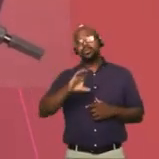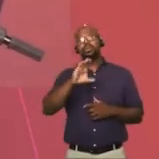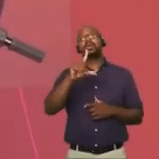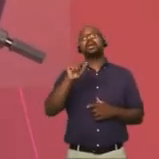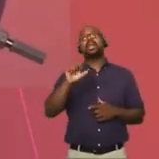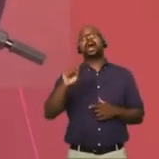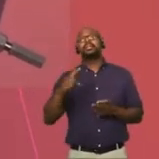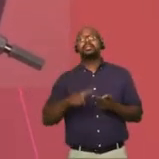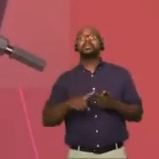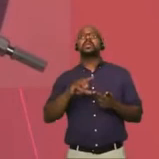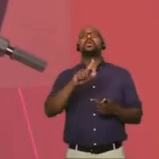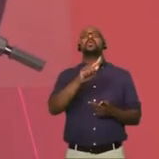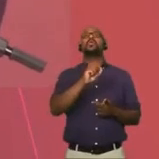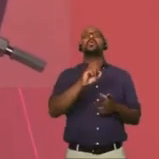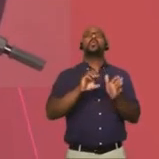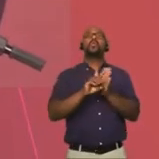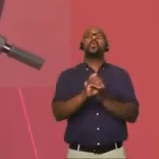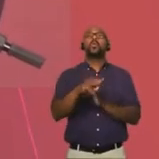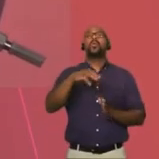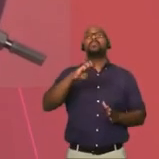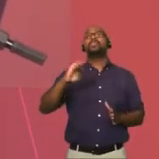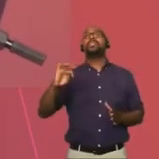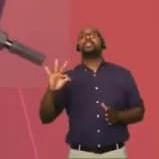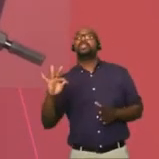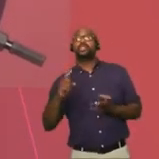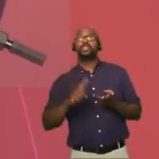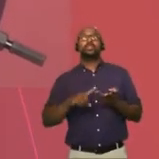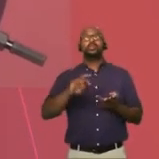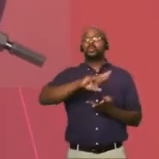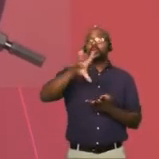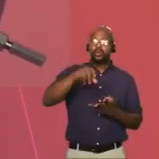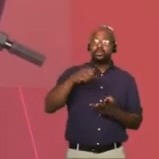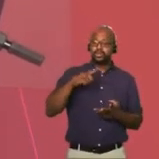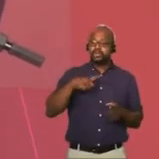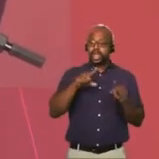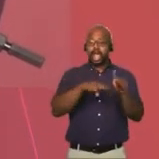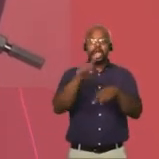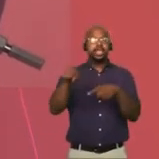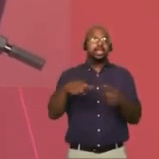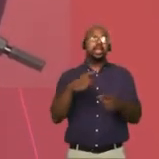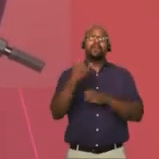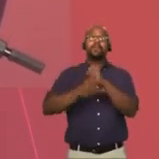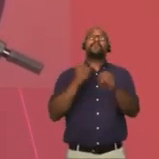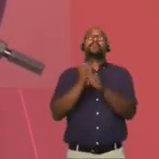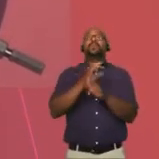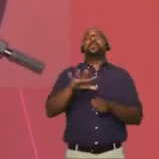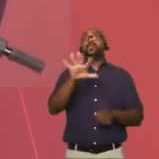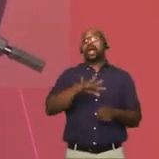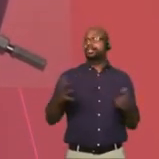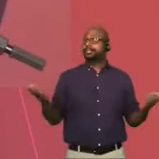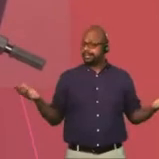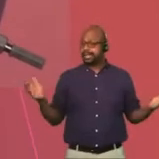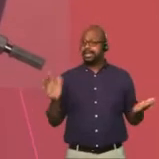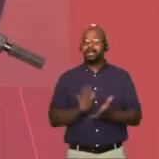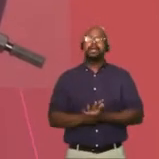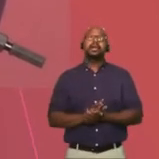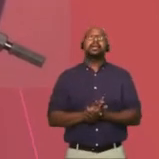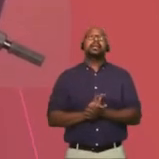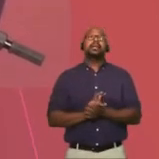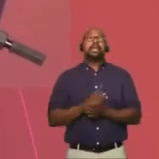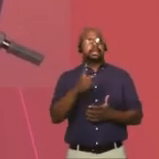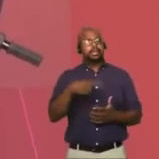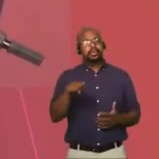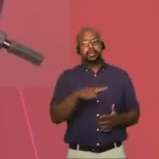clash Royale no Google Meet essas instrumentos todos que nós temos hoje em dia virtuais lá e aí